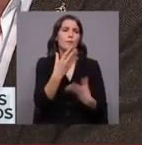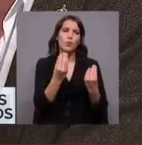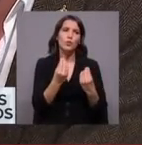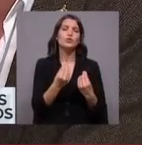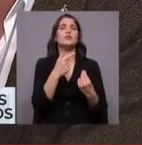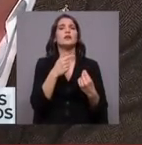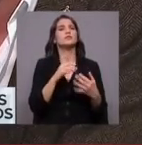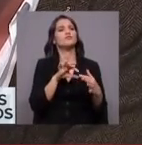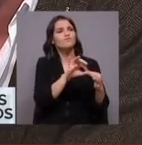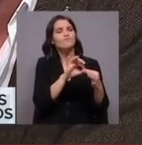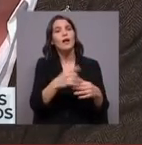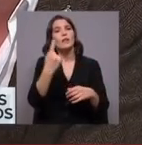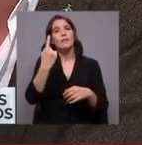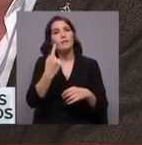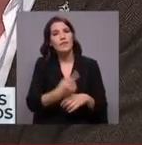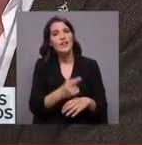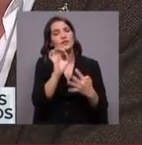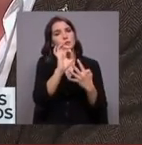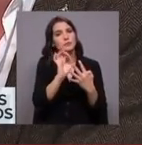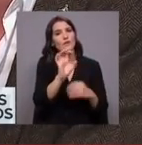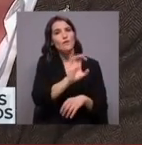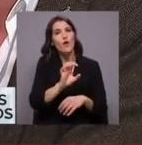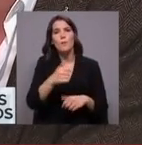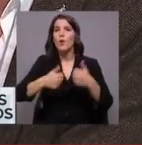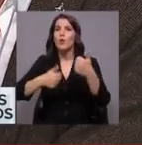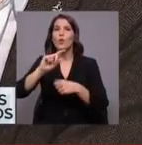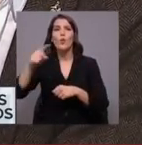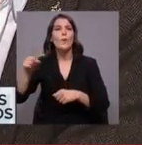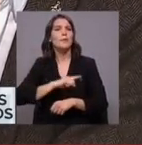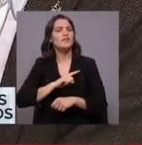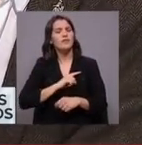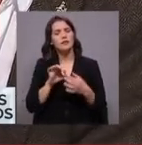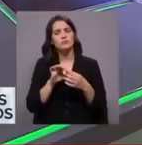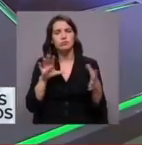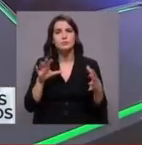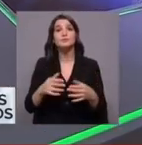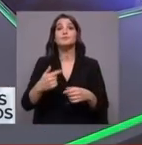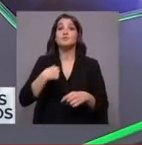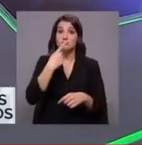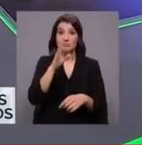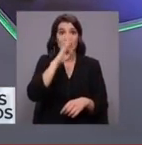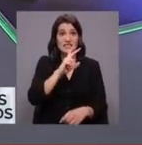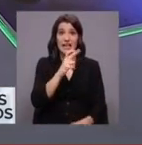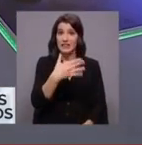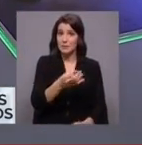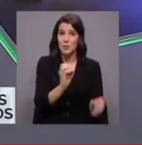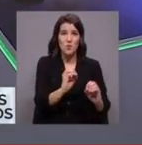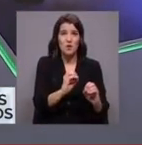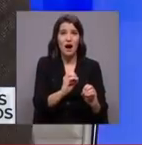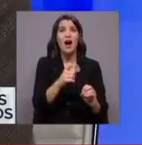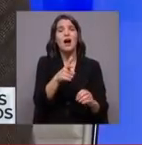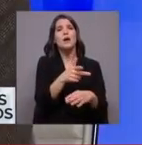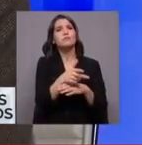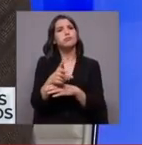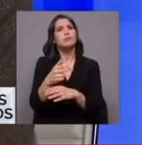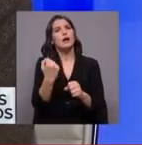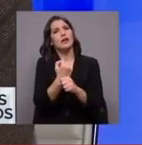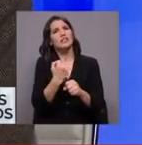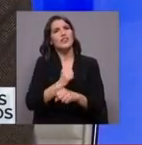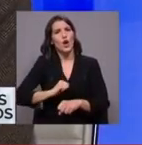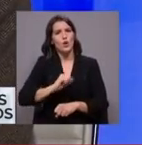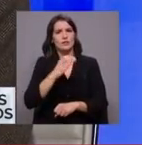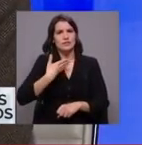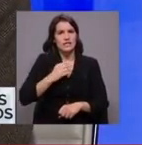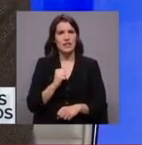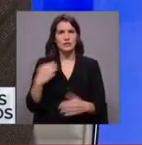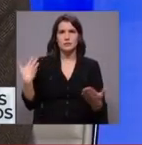e deve especificar sem formatos que não são concorrência as suas ações privadas Fazer o quê se ela fosse RTP a publicar as atividades os aberto particular